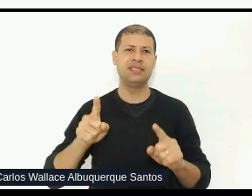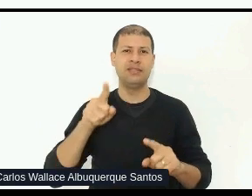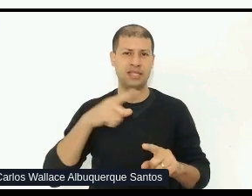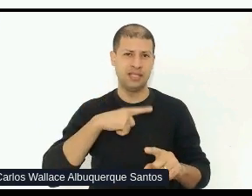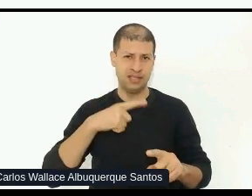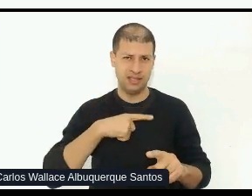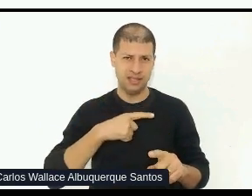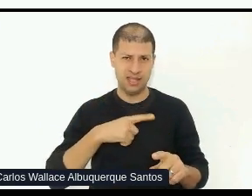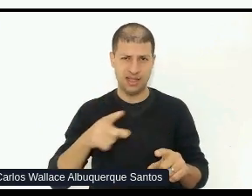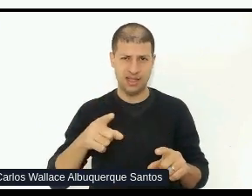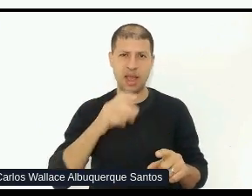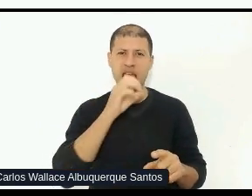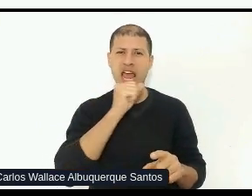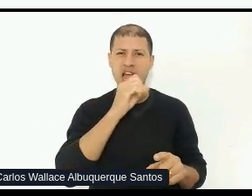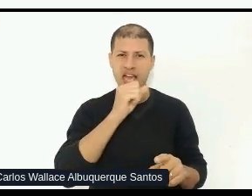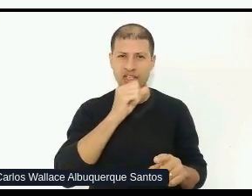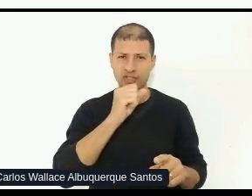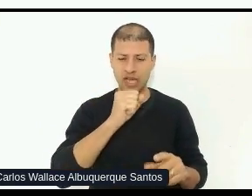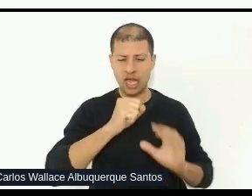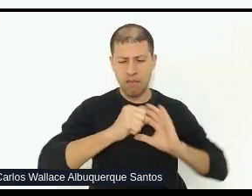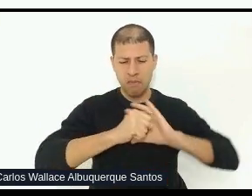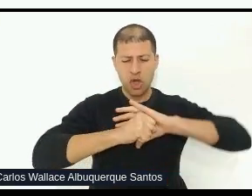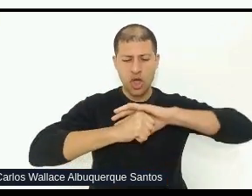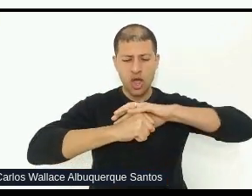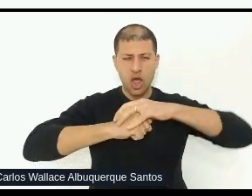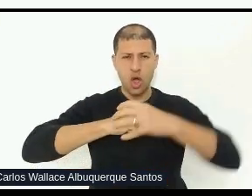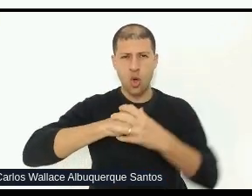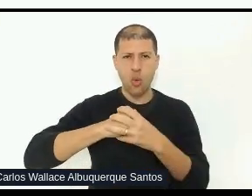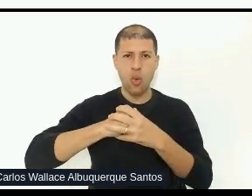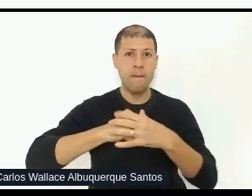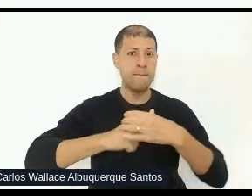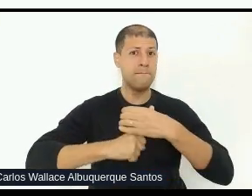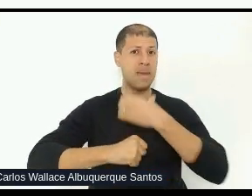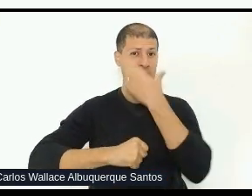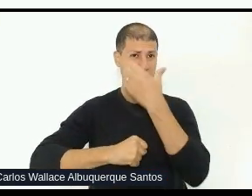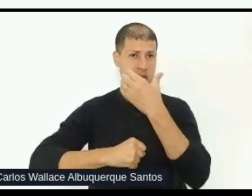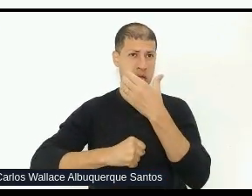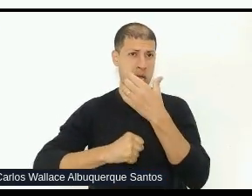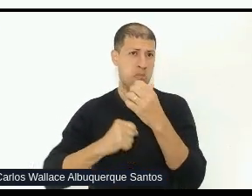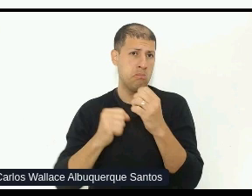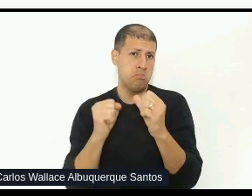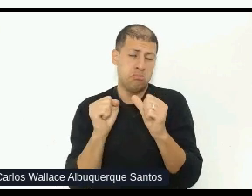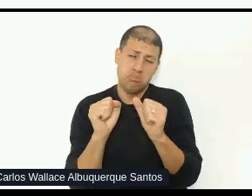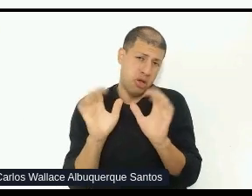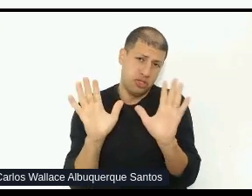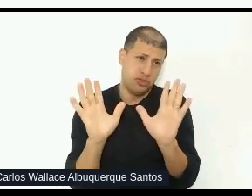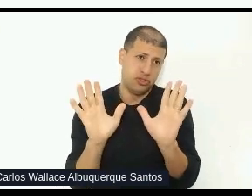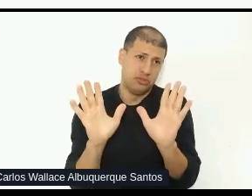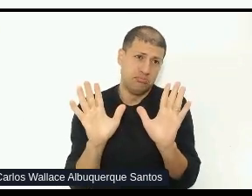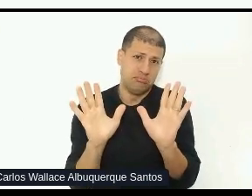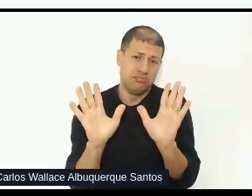querer camuflar ela como maçã. Pode, tá? Mas, ó,